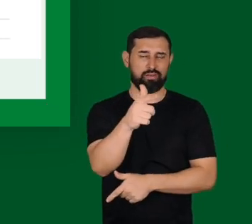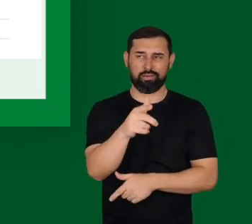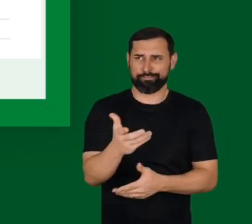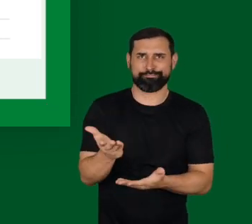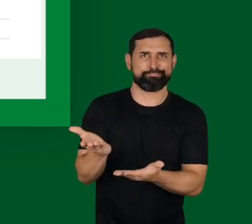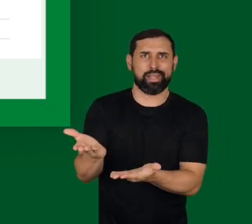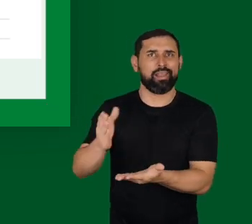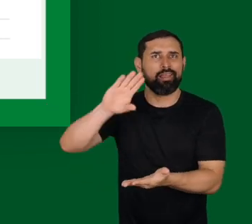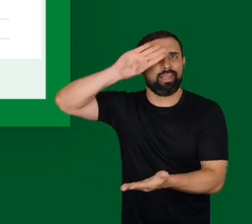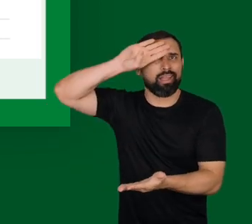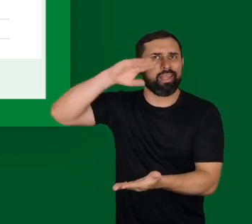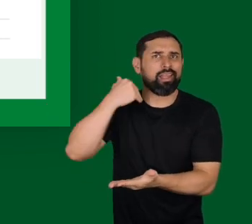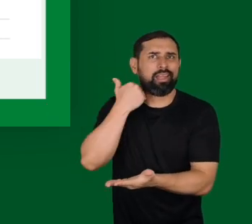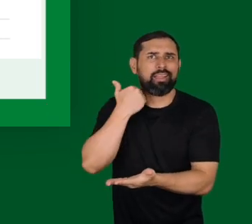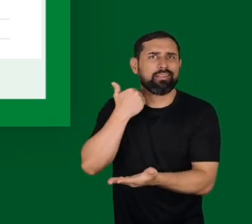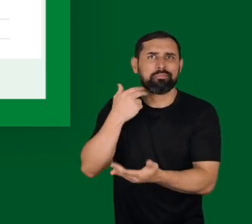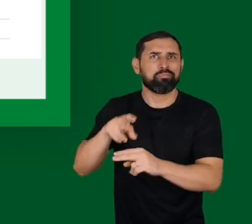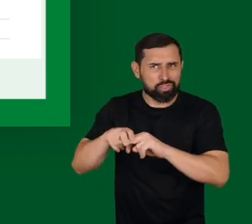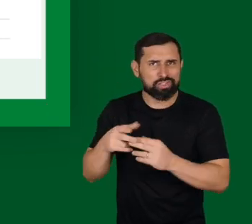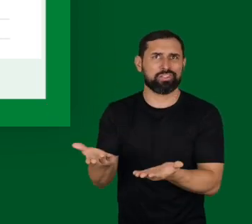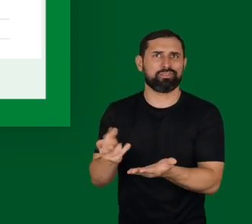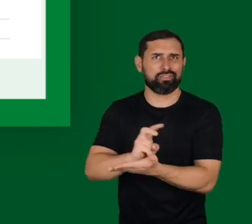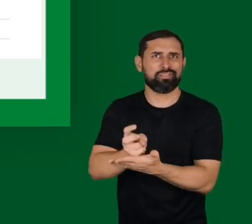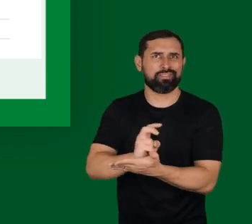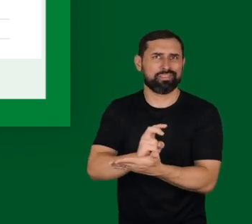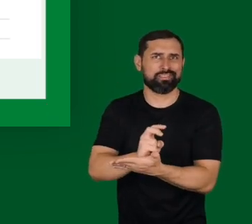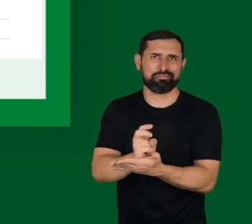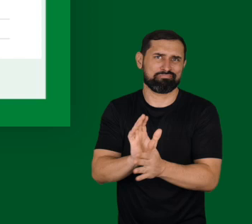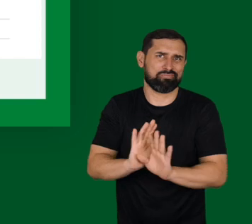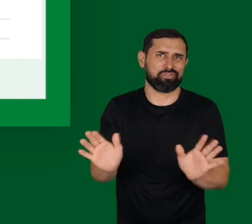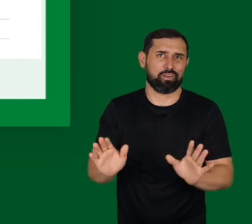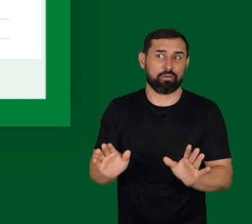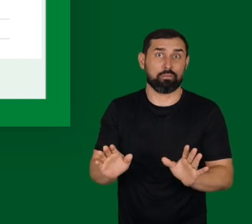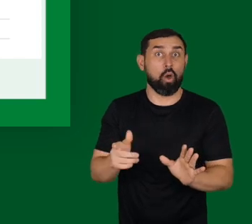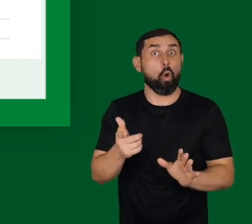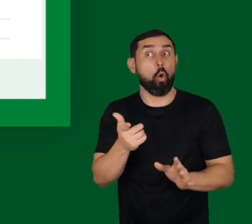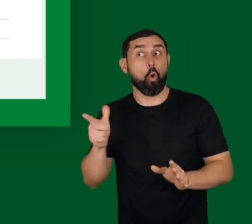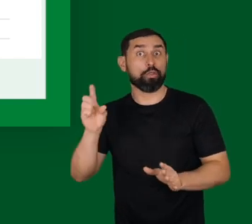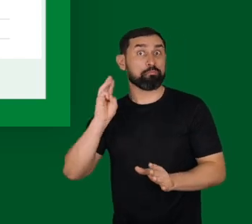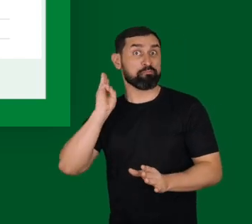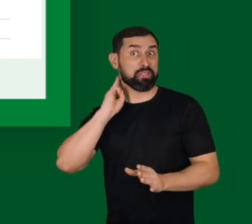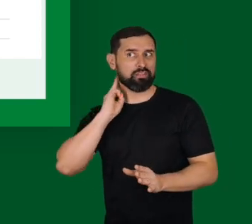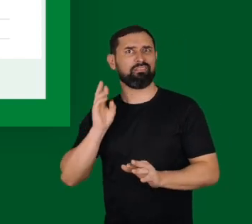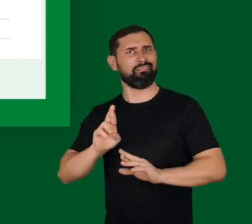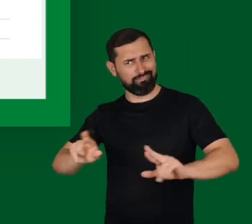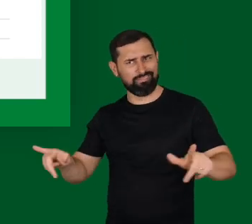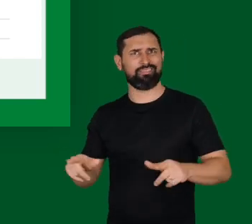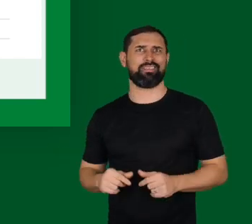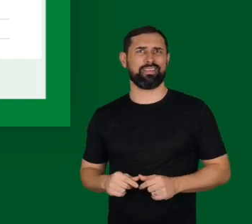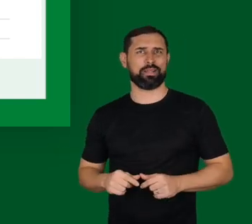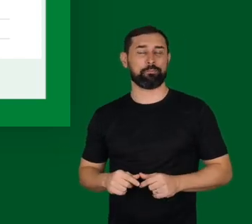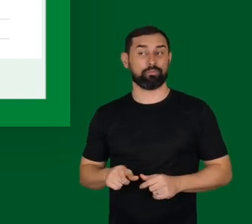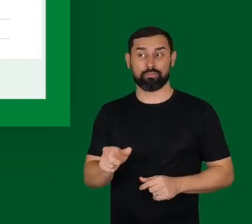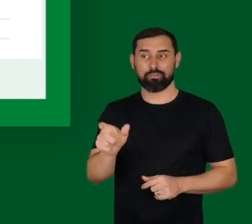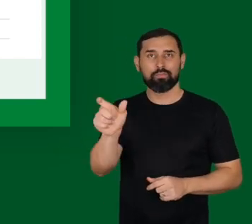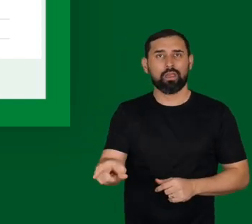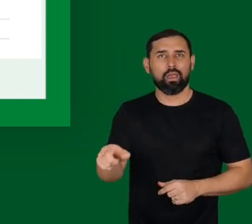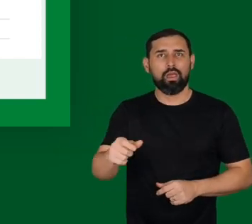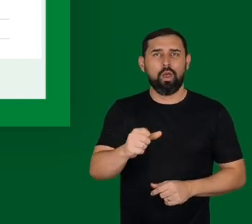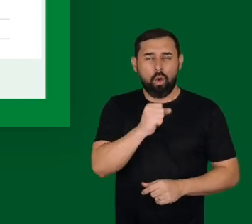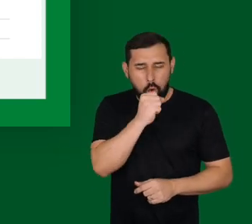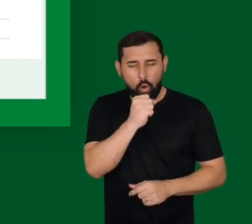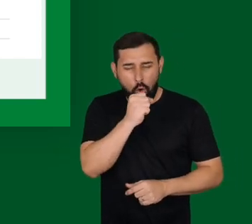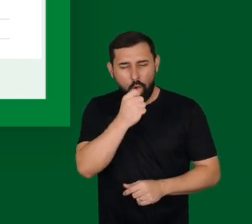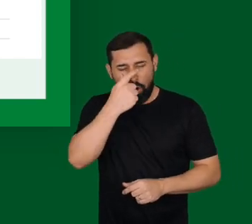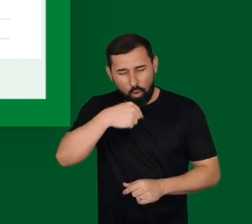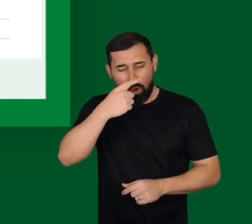minutos, acima de 60, o risco é elevado, as ausências também têm que ser corrigidas e elas não devem durar mais de 10 a 15